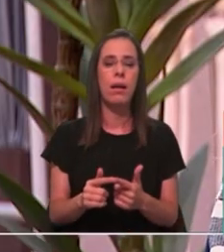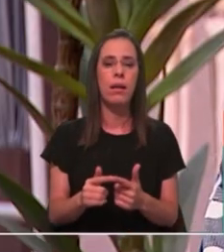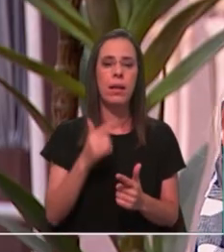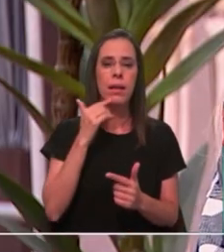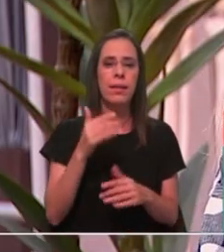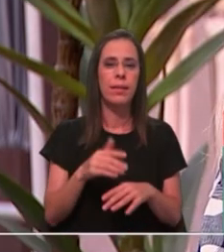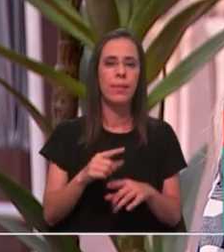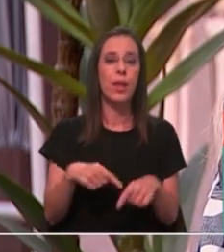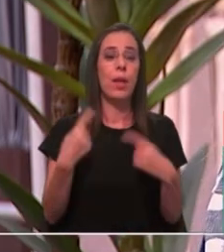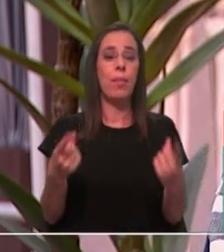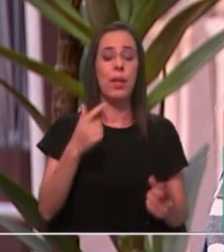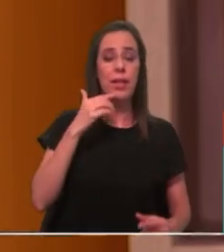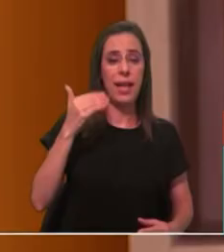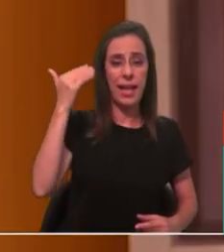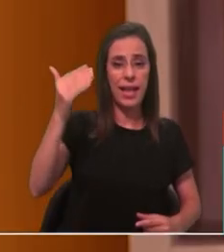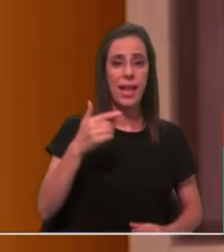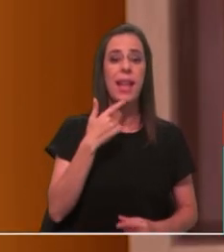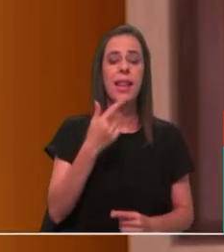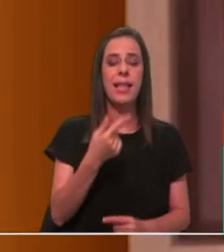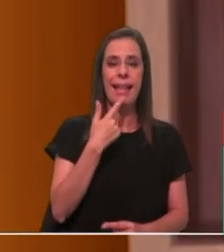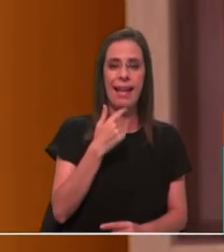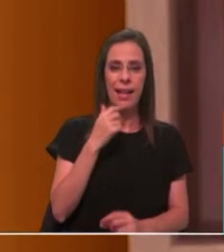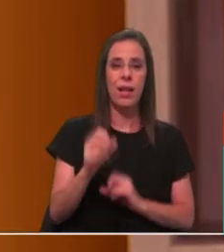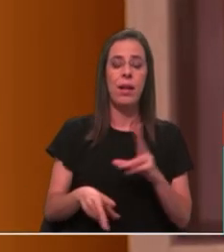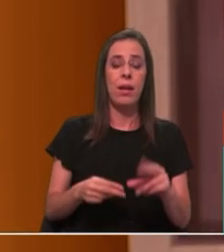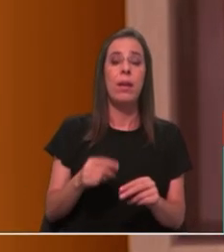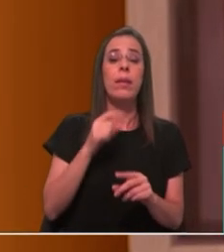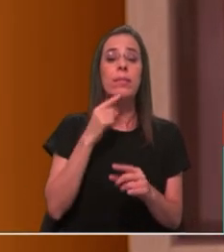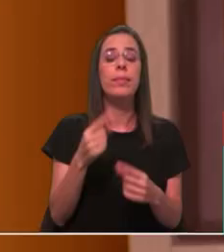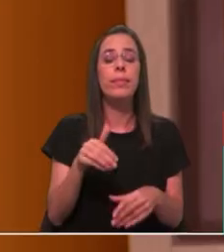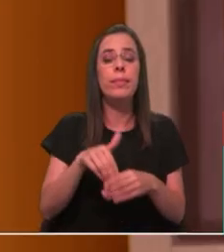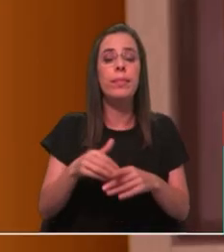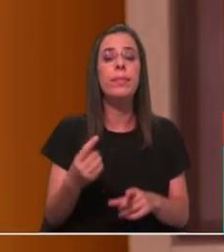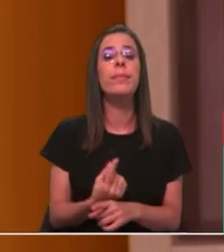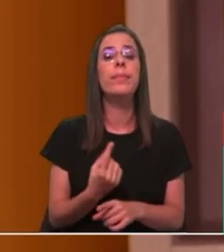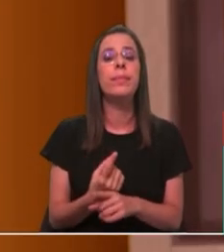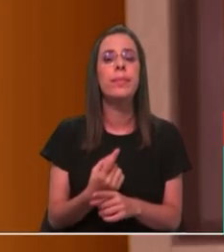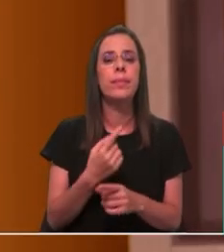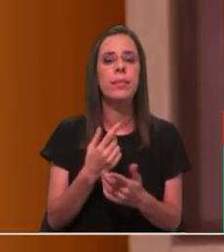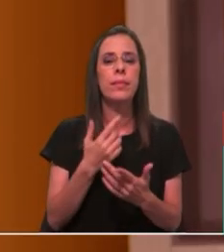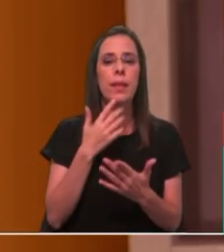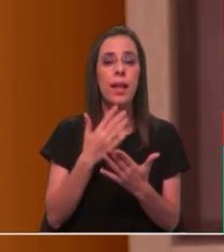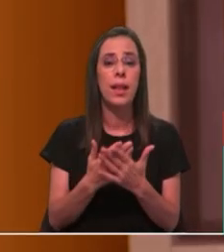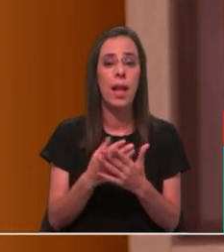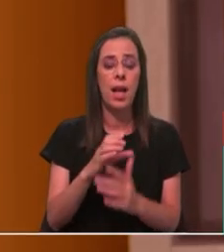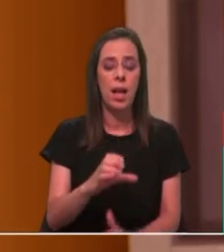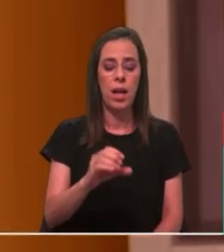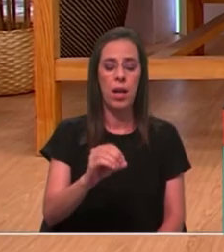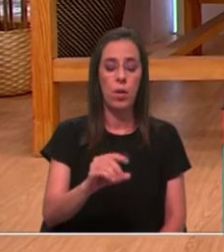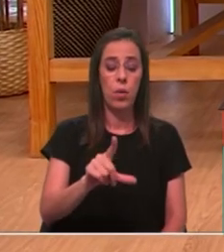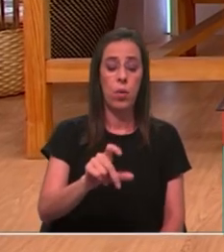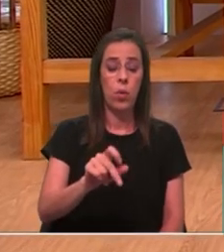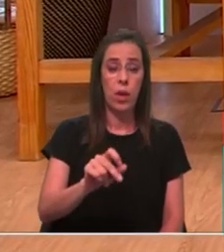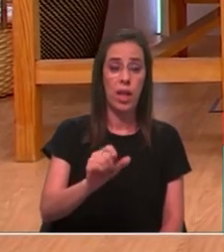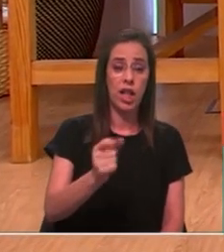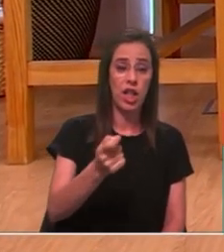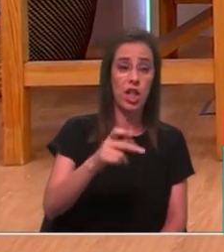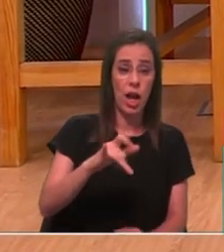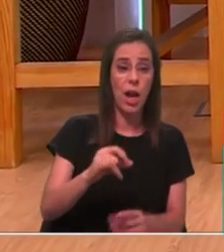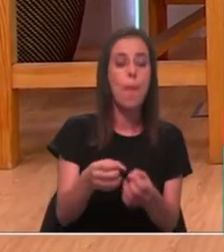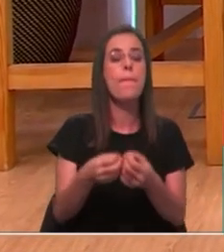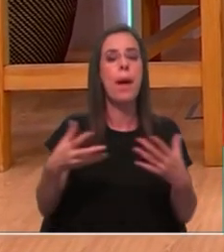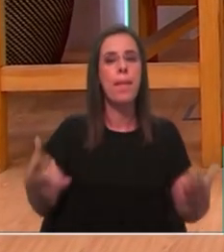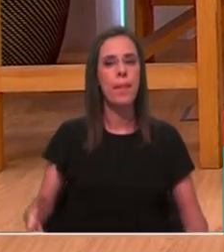como nós gostamos de dizer muito agora, podem conter substâncias que vão estimular a produção de colagênio. E agora, indo então